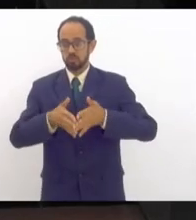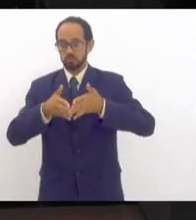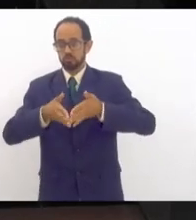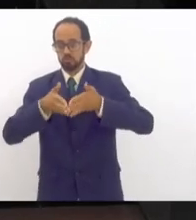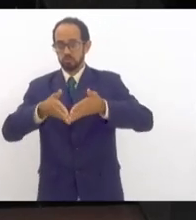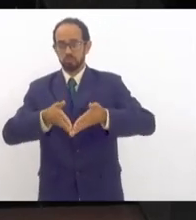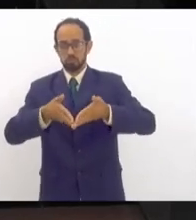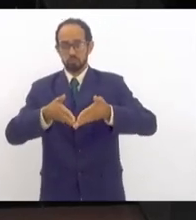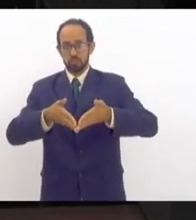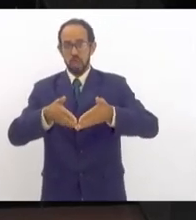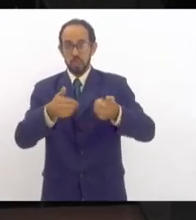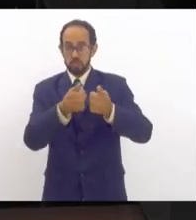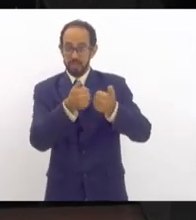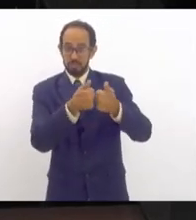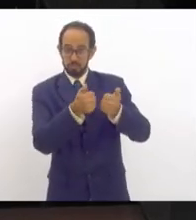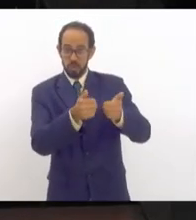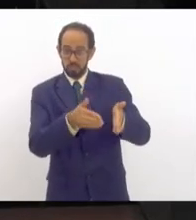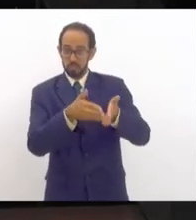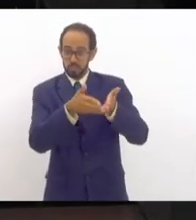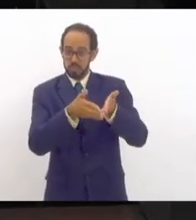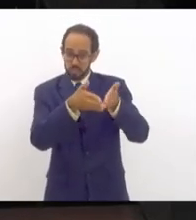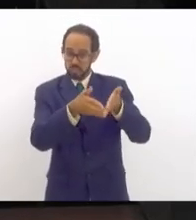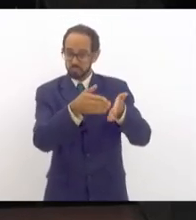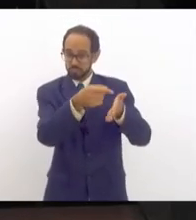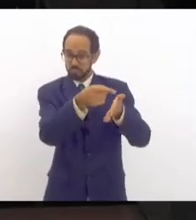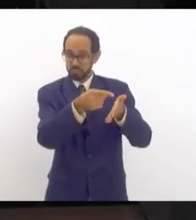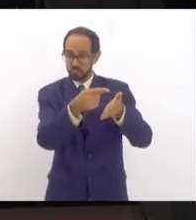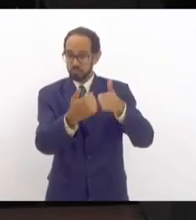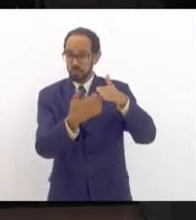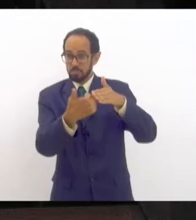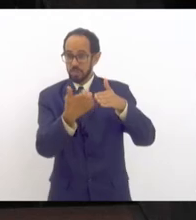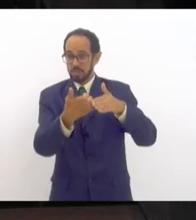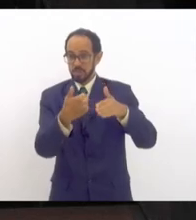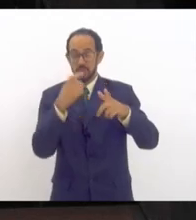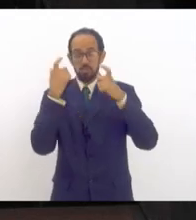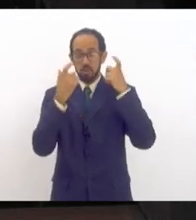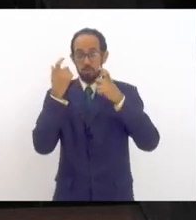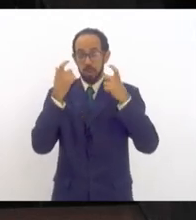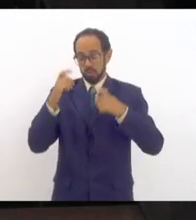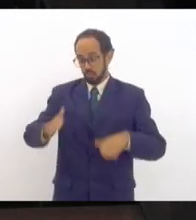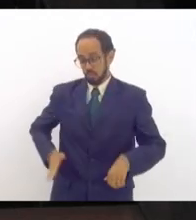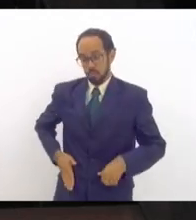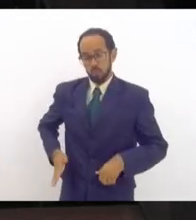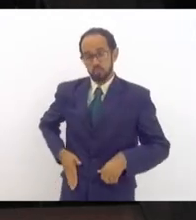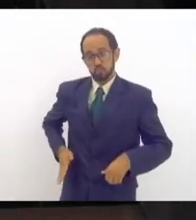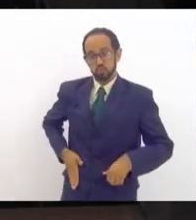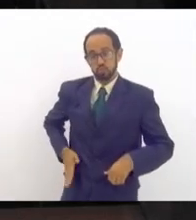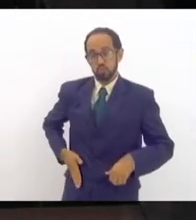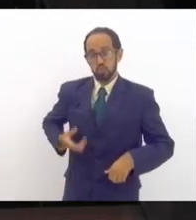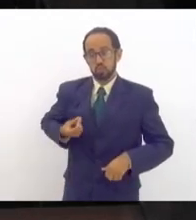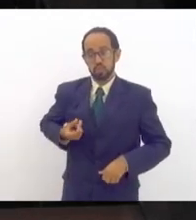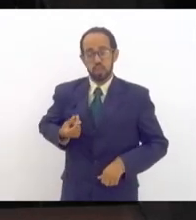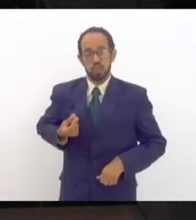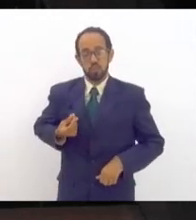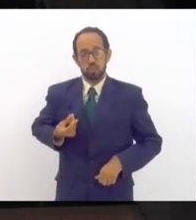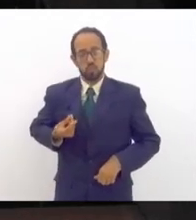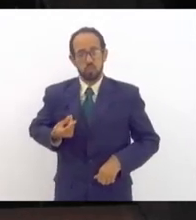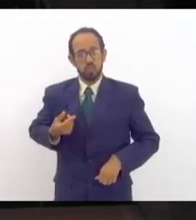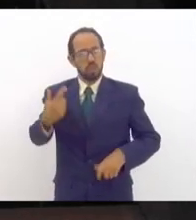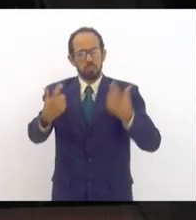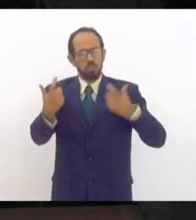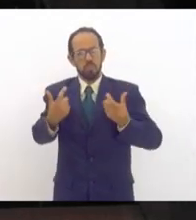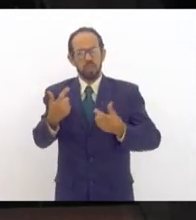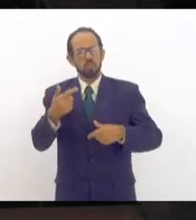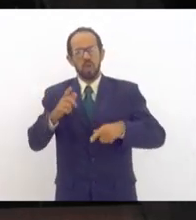mão de uma empresa que está preocupada só com seu bolso não tá preocupada com a população não tá preocupada